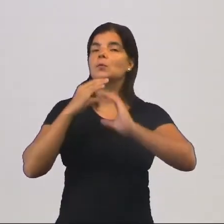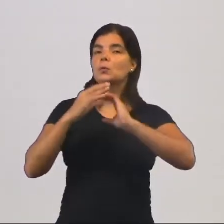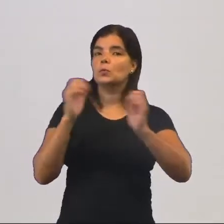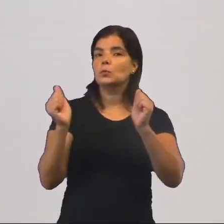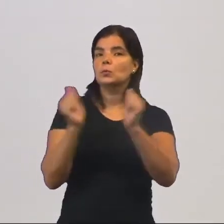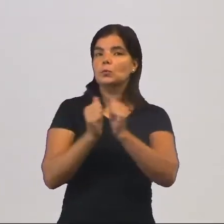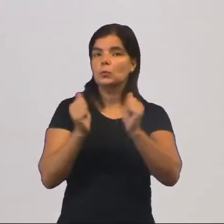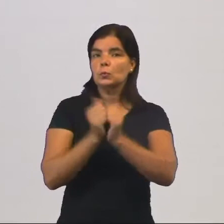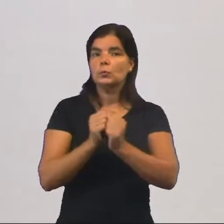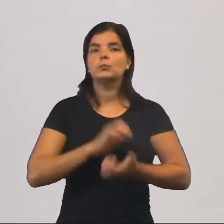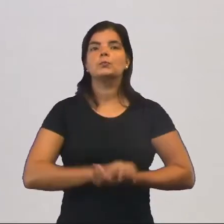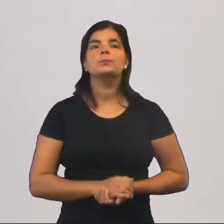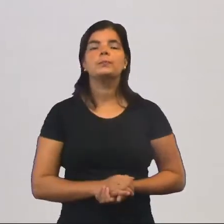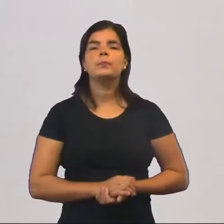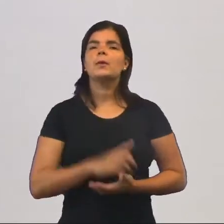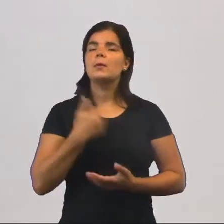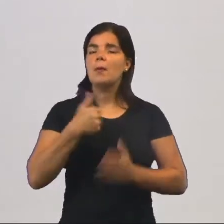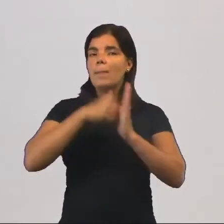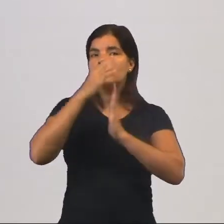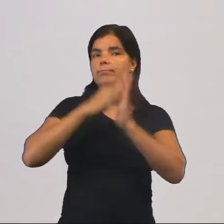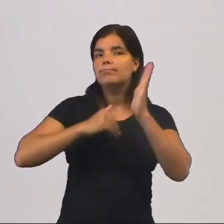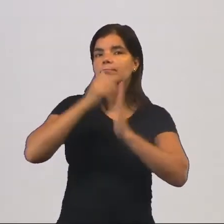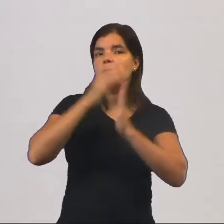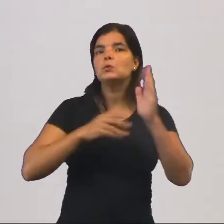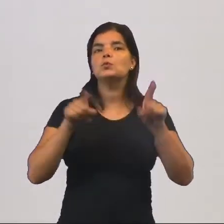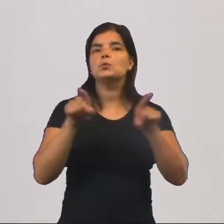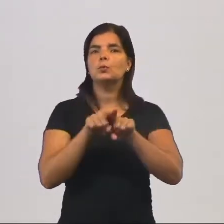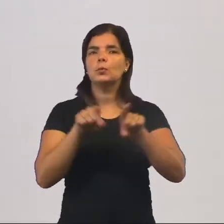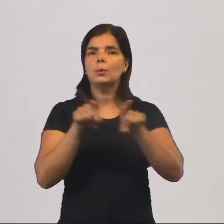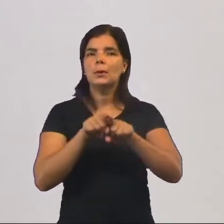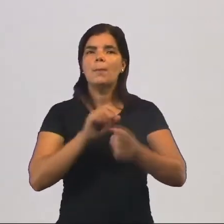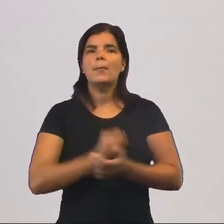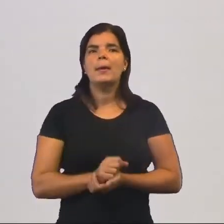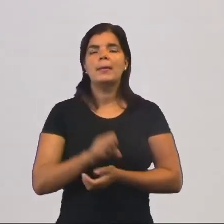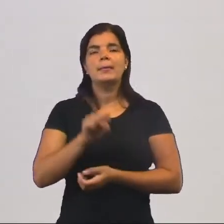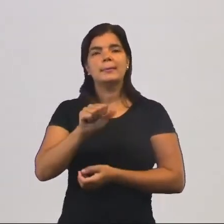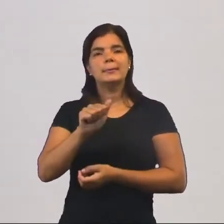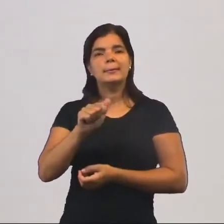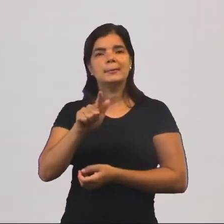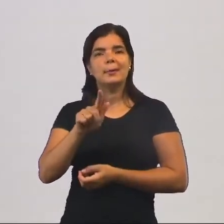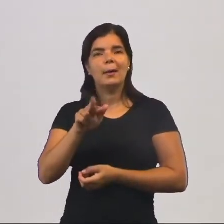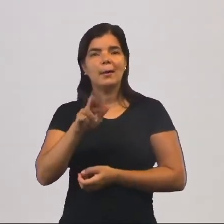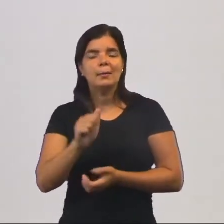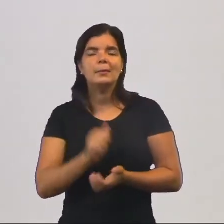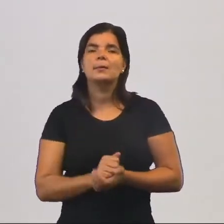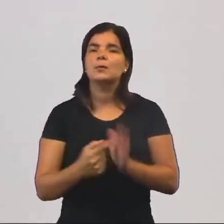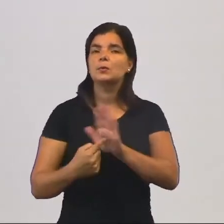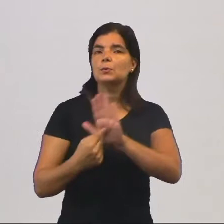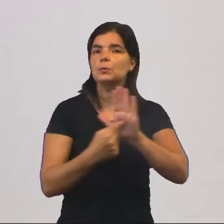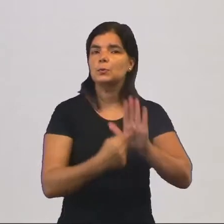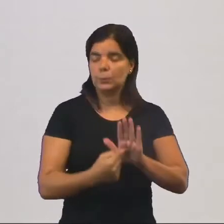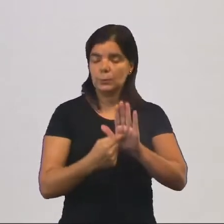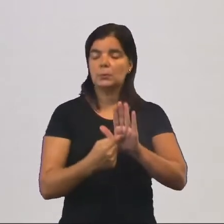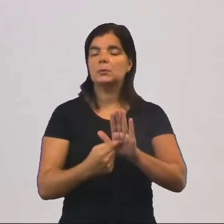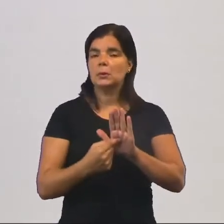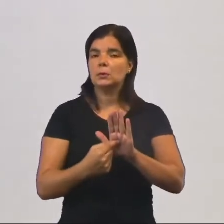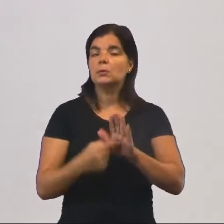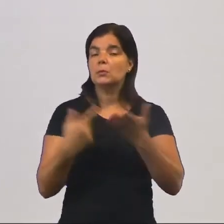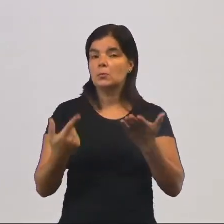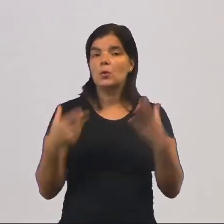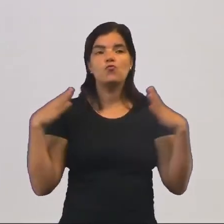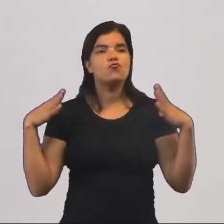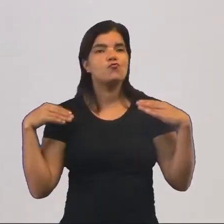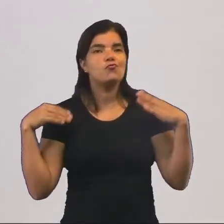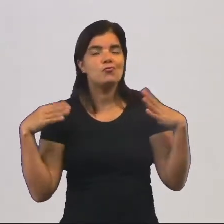ou seja, todo mundo junto. E a pintura sacra, que foi uma representação de seres angelicais de